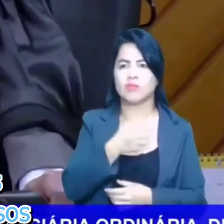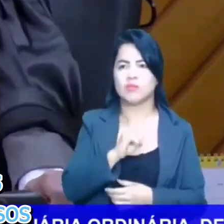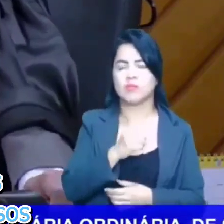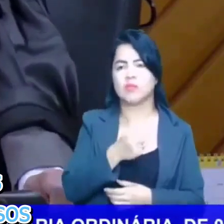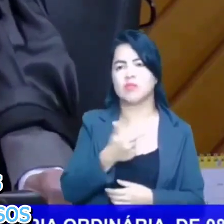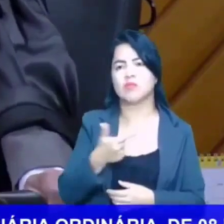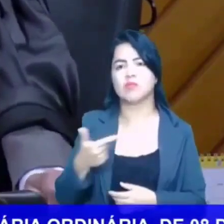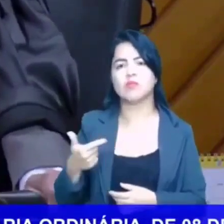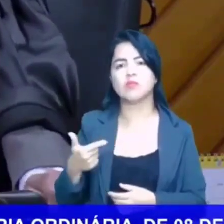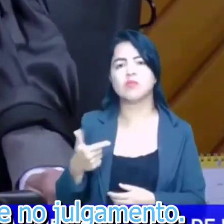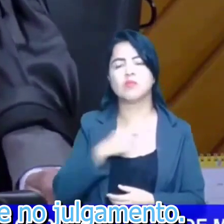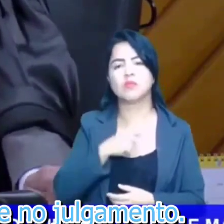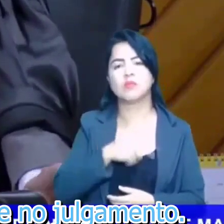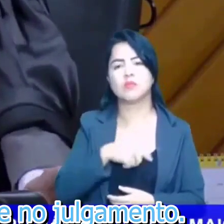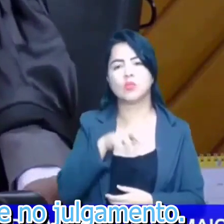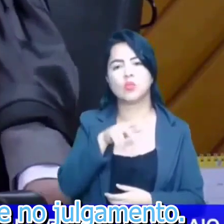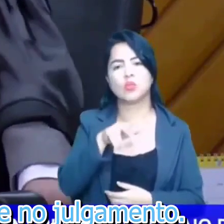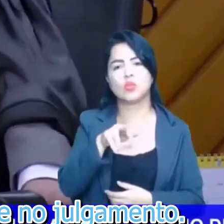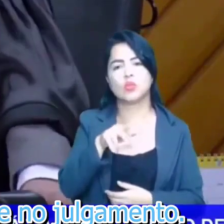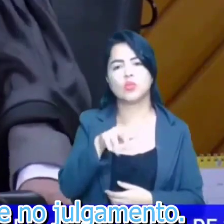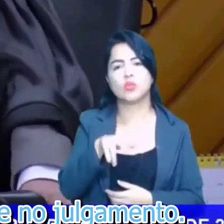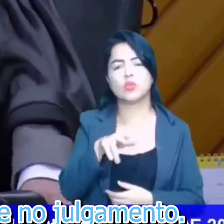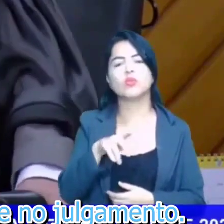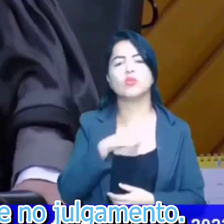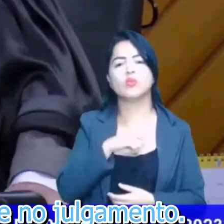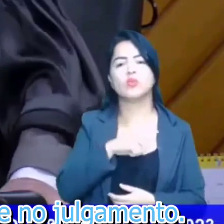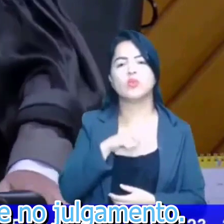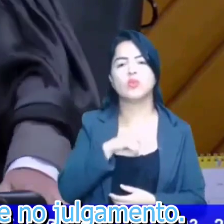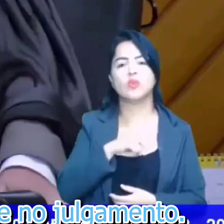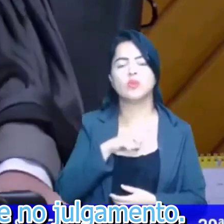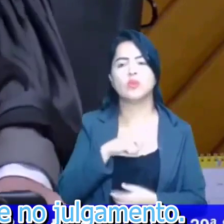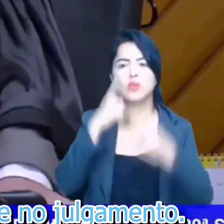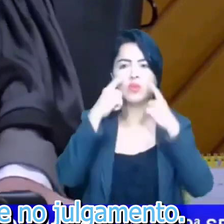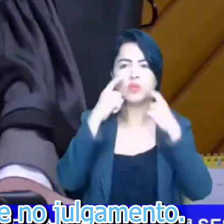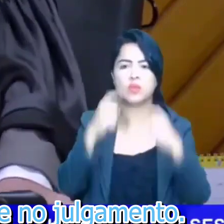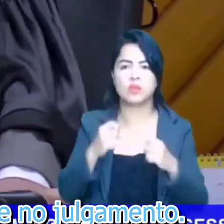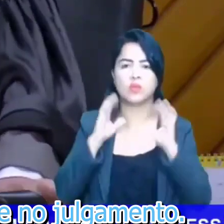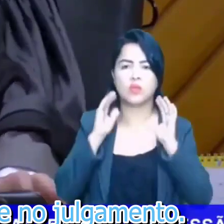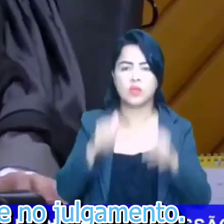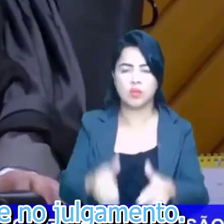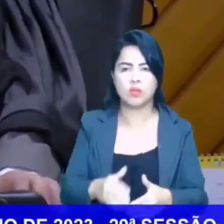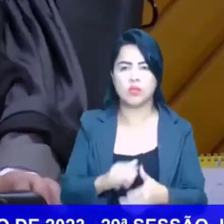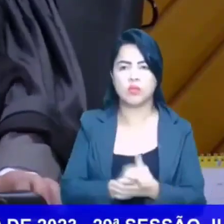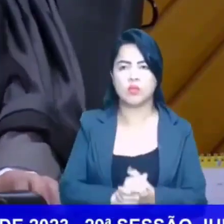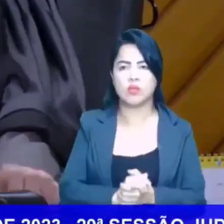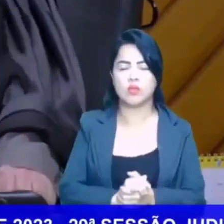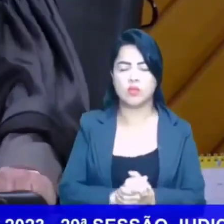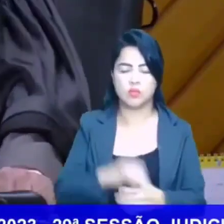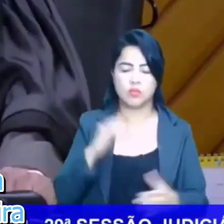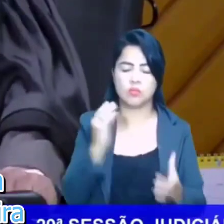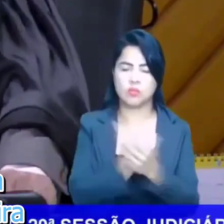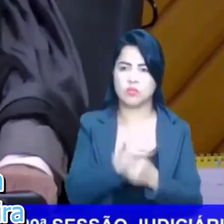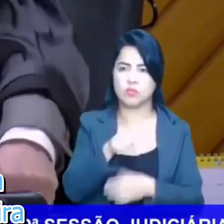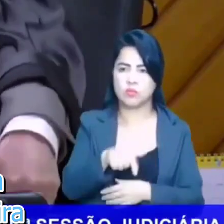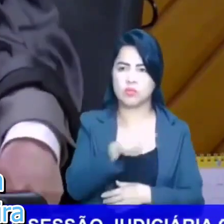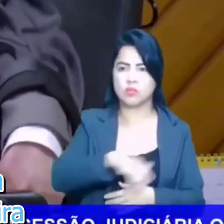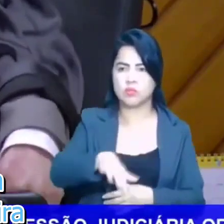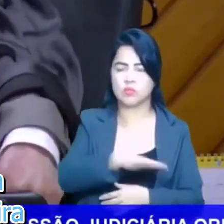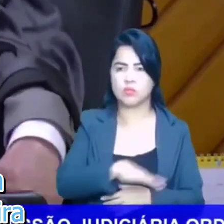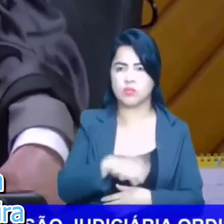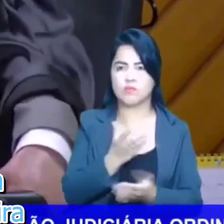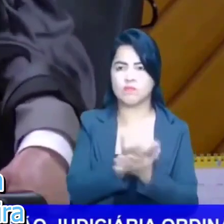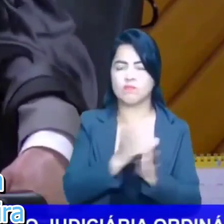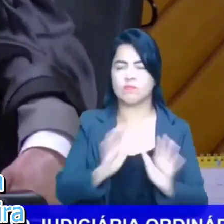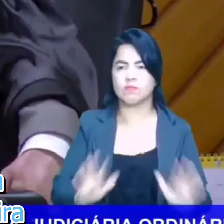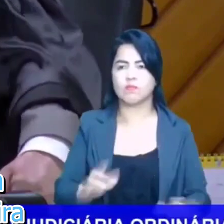casos em que o seu irmão figurar como parte interessada diretamente no julgamento. O julgamento naquela ocasião foi suspenso